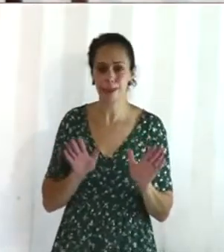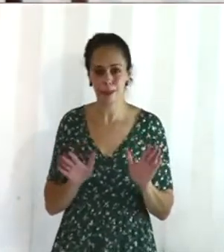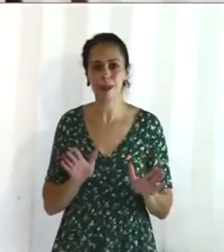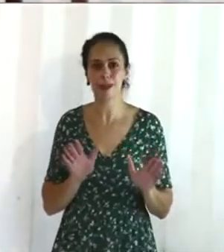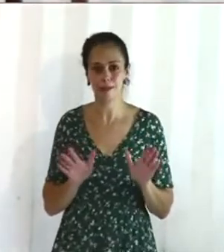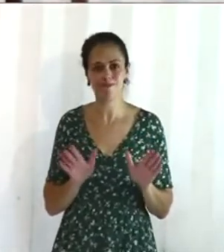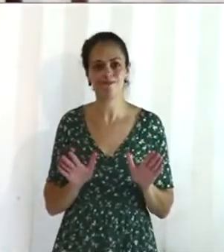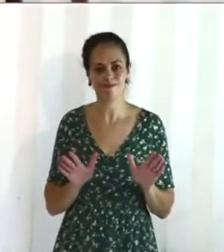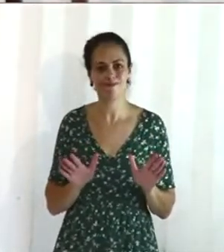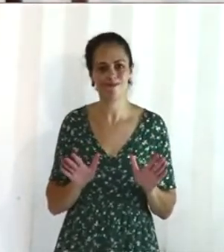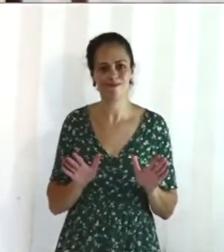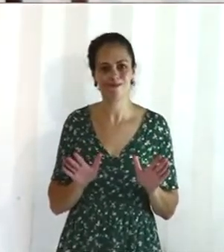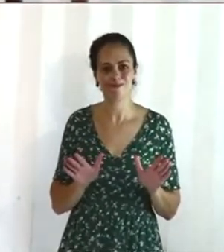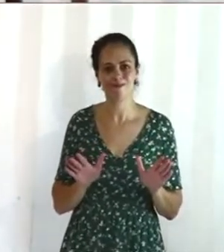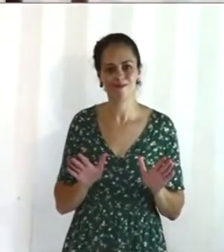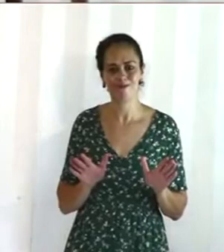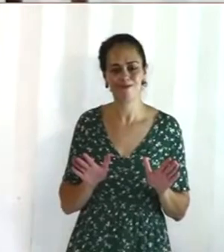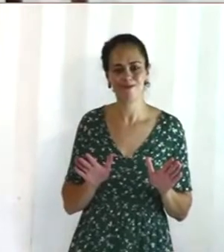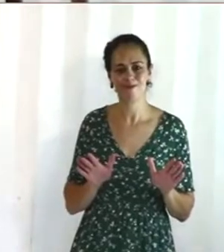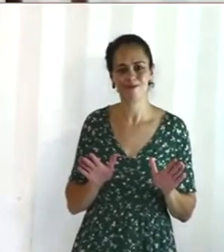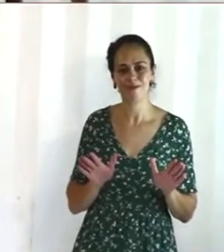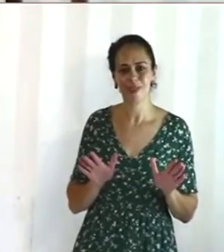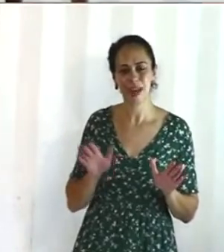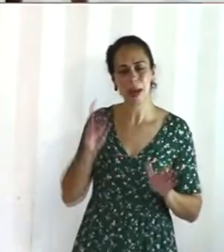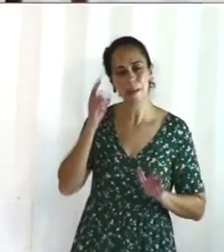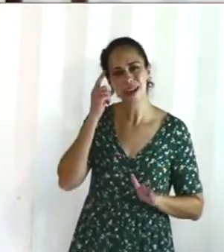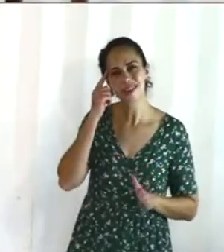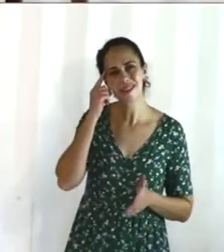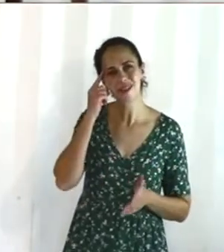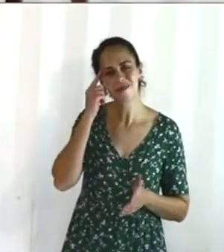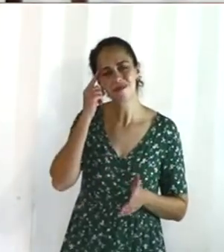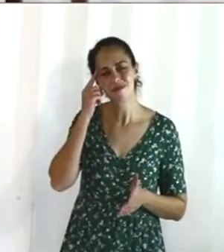ou inconscientemente nós negamos.